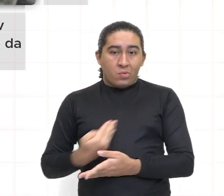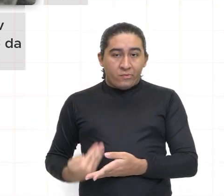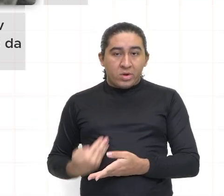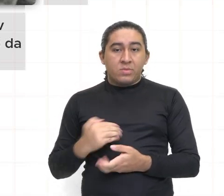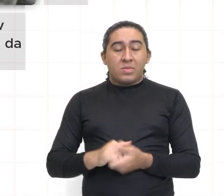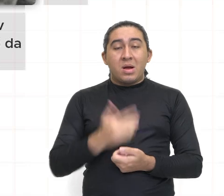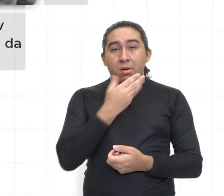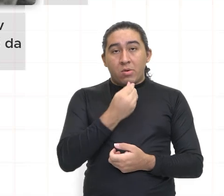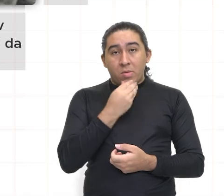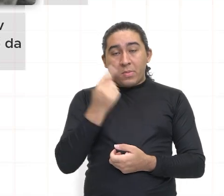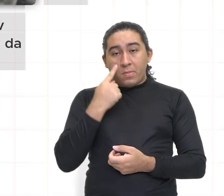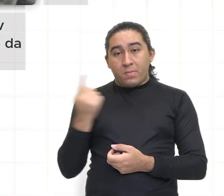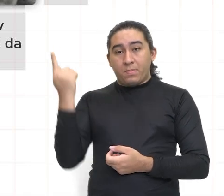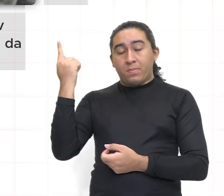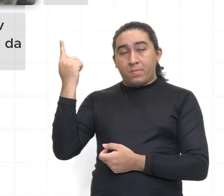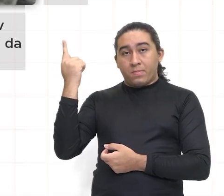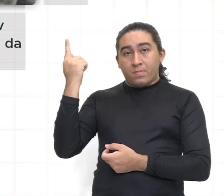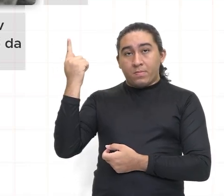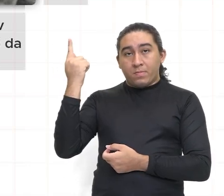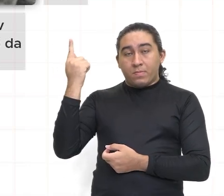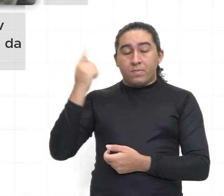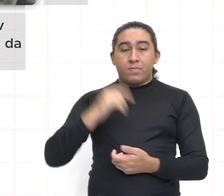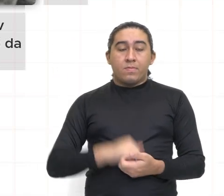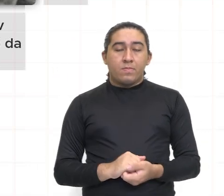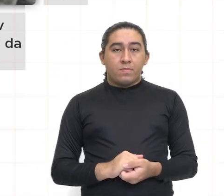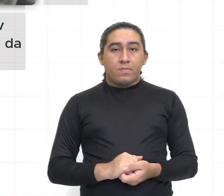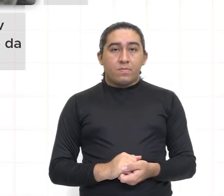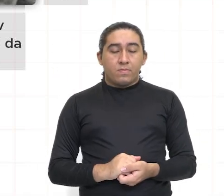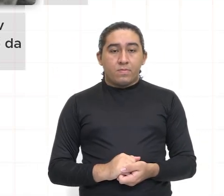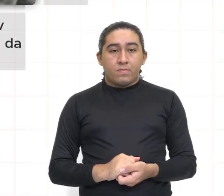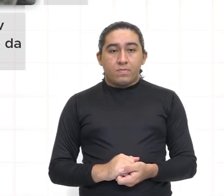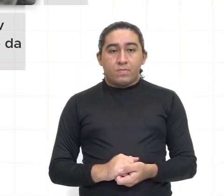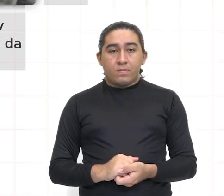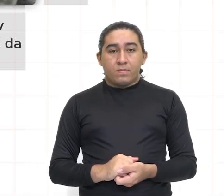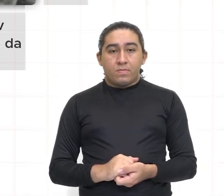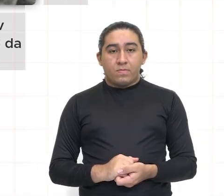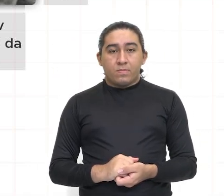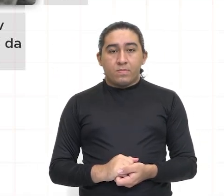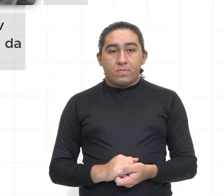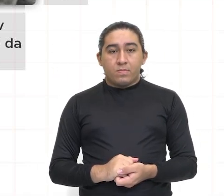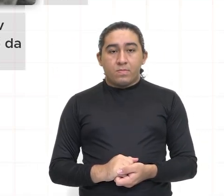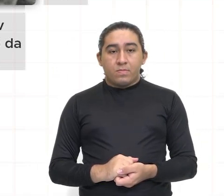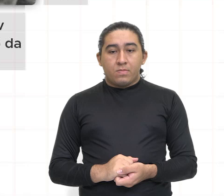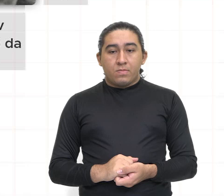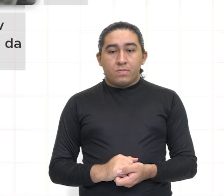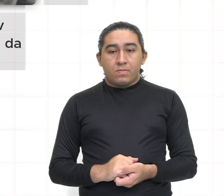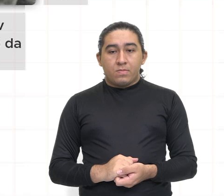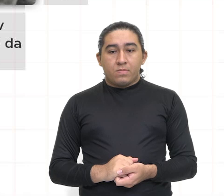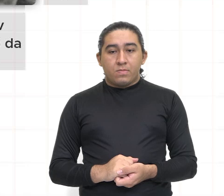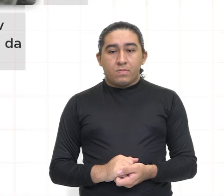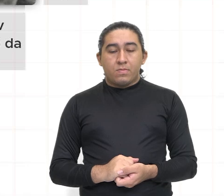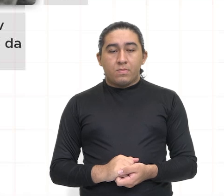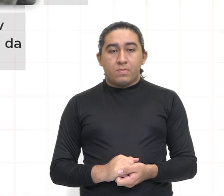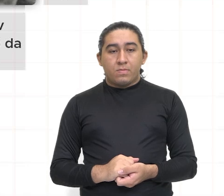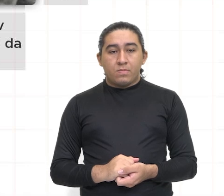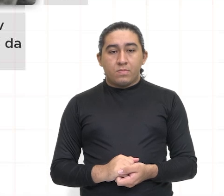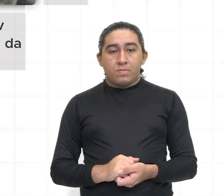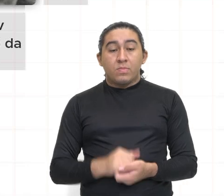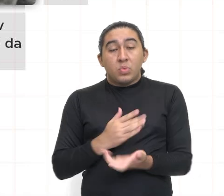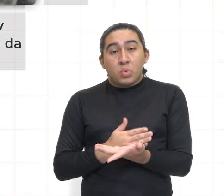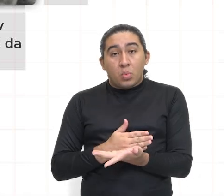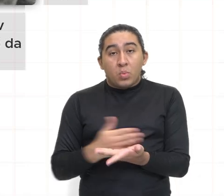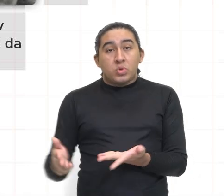governo, que é o governo do Nikita Khrushchev, tá, gente? que nesse momento houve o